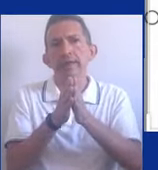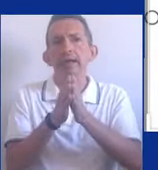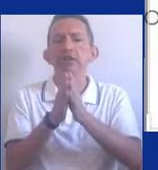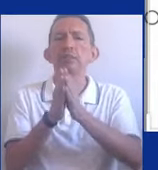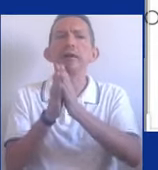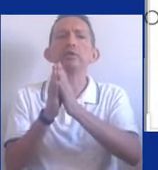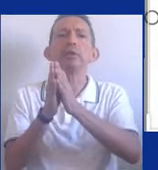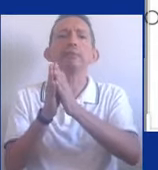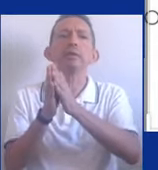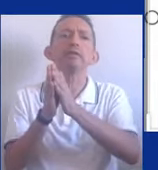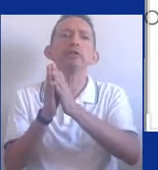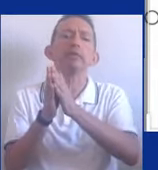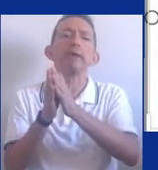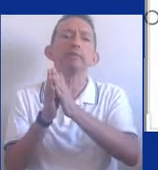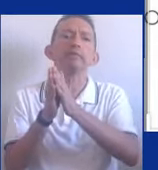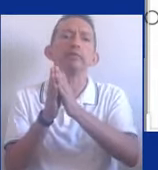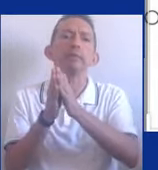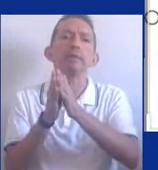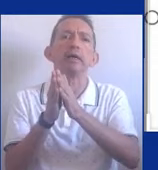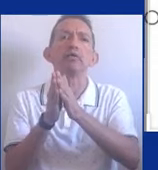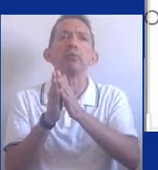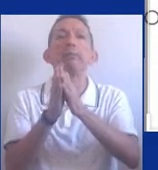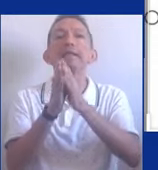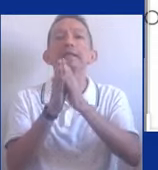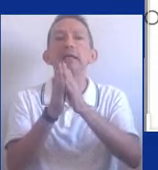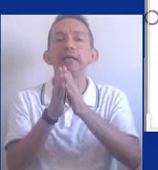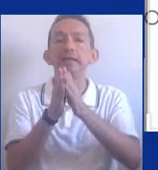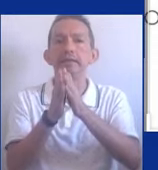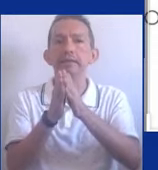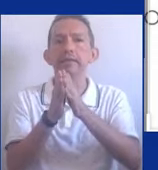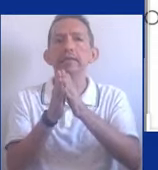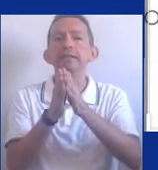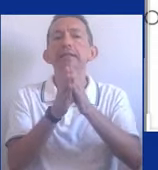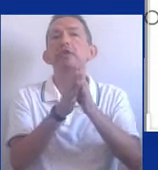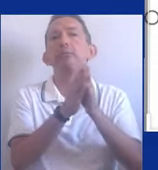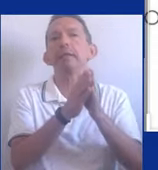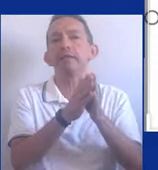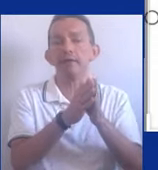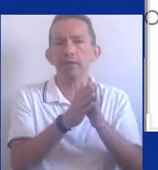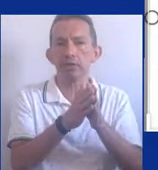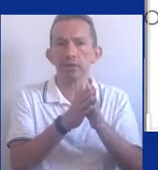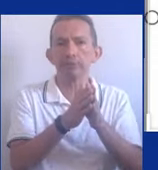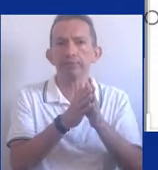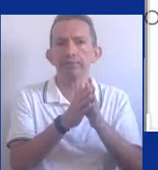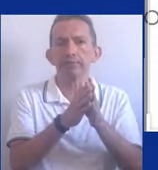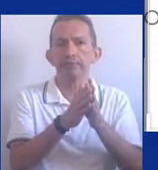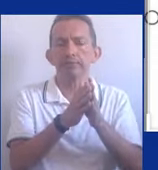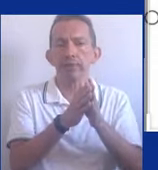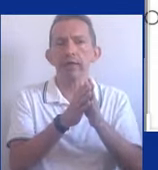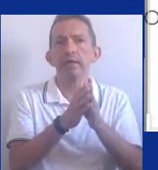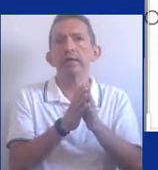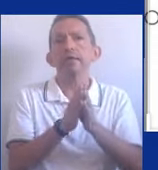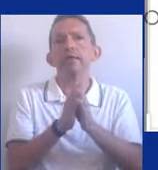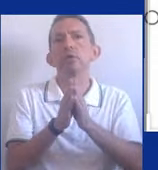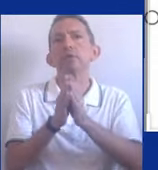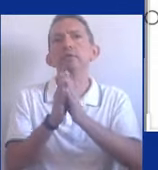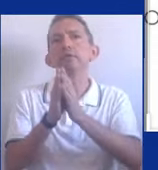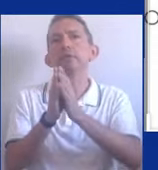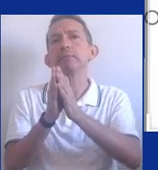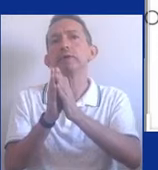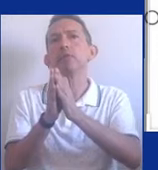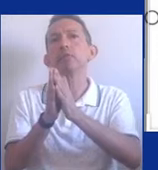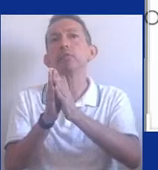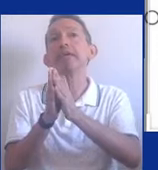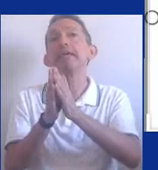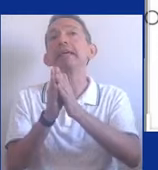tá? É chamado também esse citoplasma fundamental de matriz citoplasmática, tá? E é